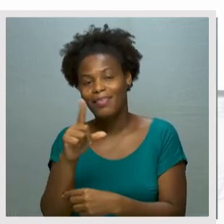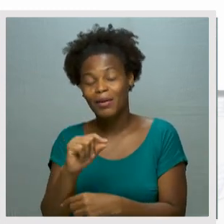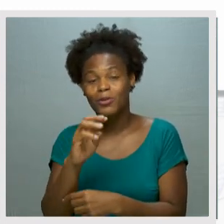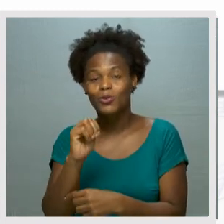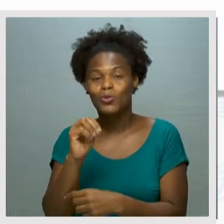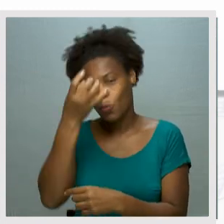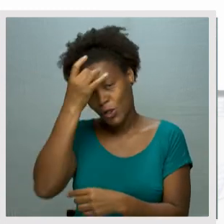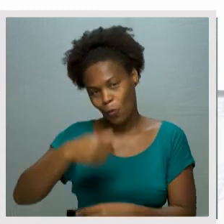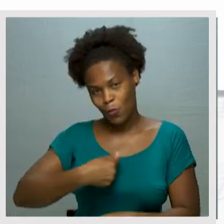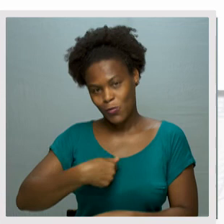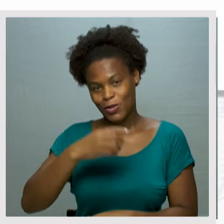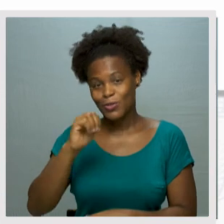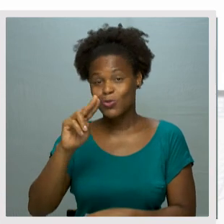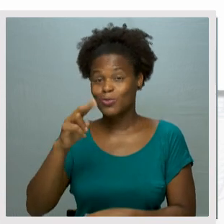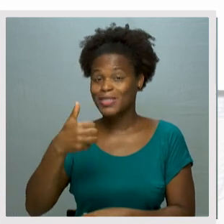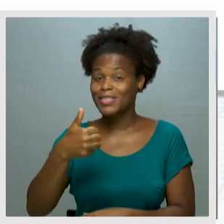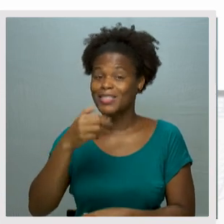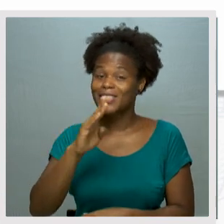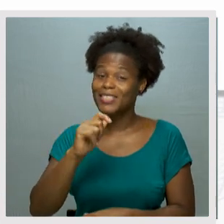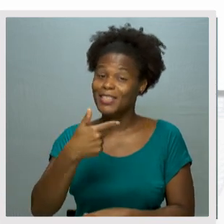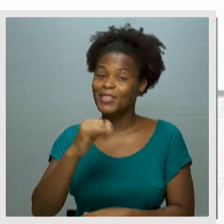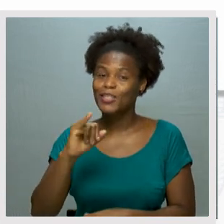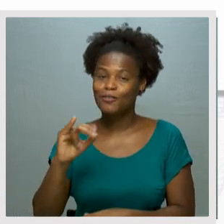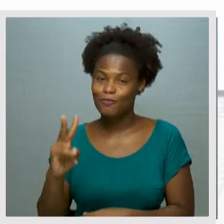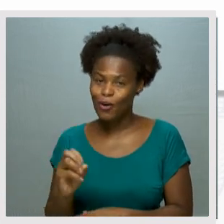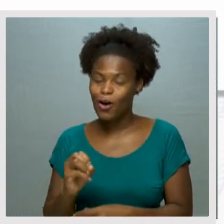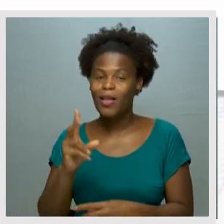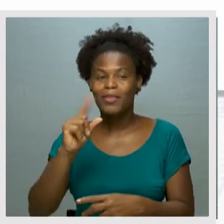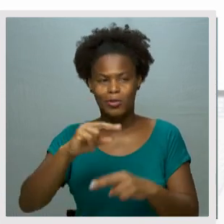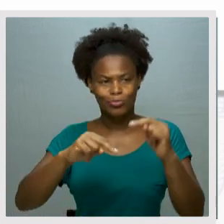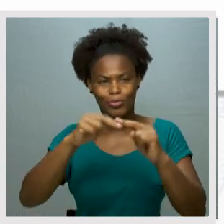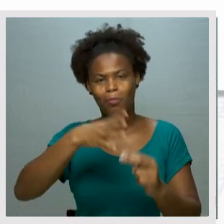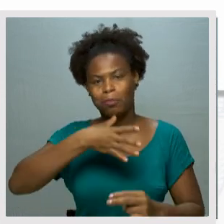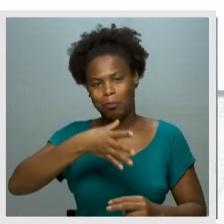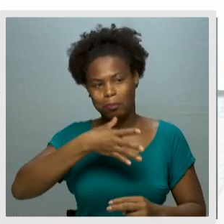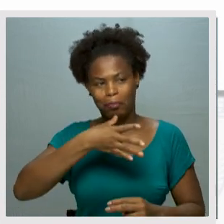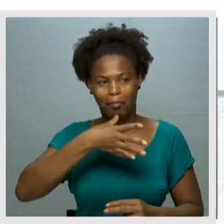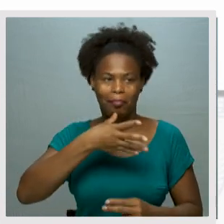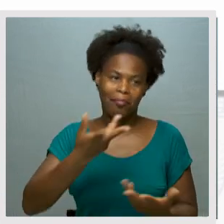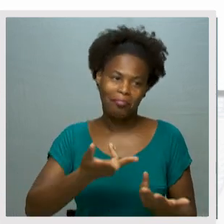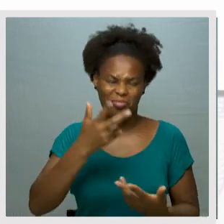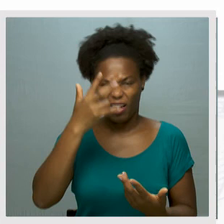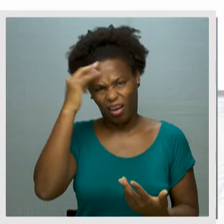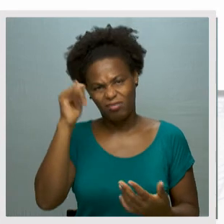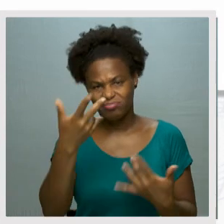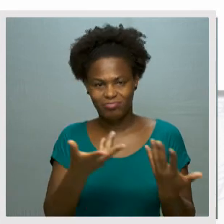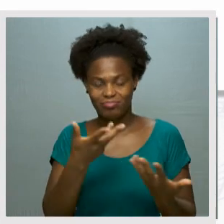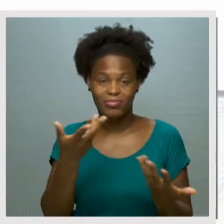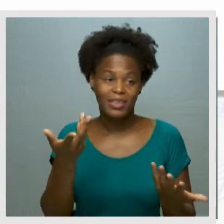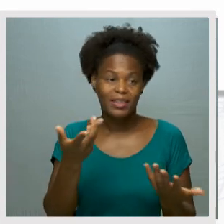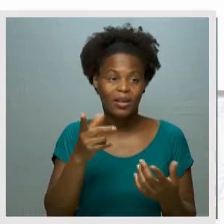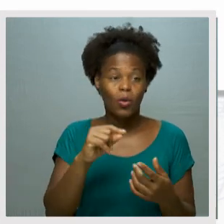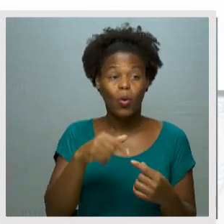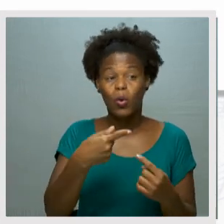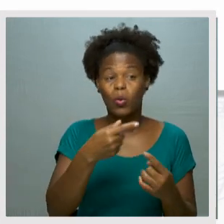e subjetiva. E ainda a construção de narrativas ficcionais. Os textos não literários,